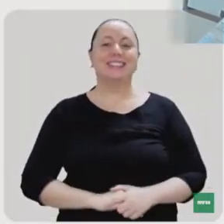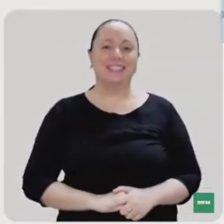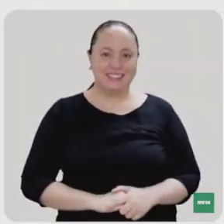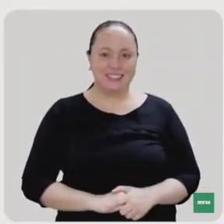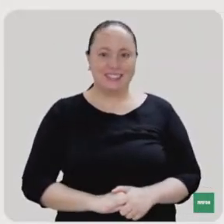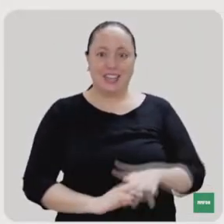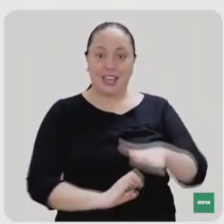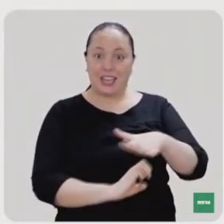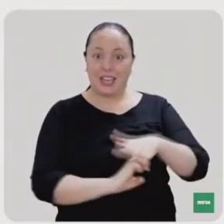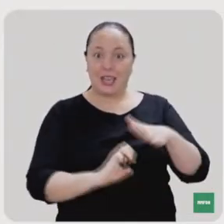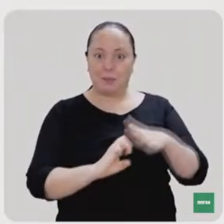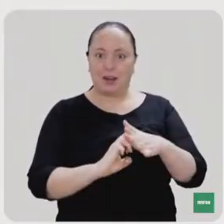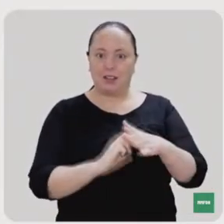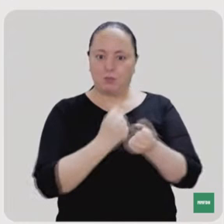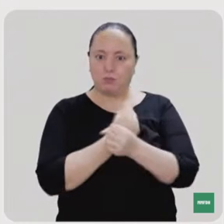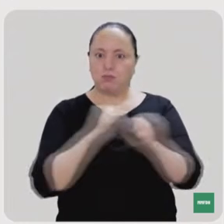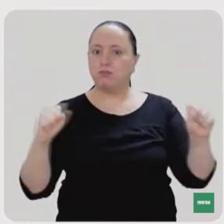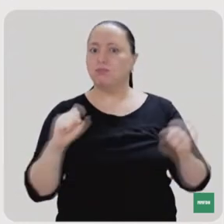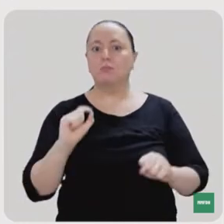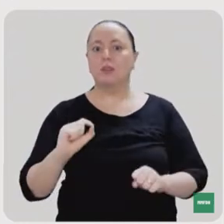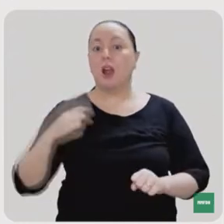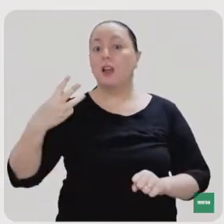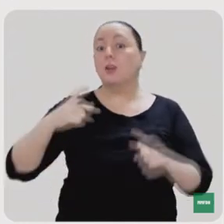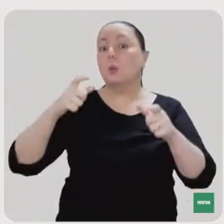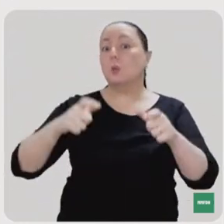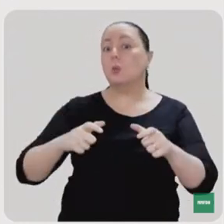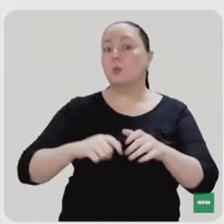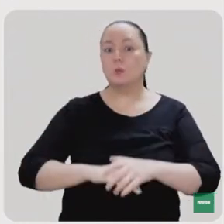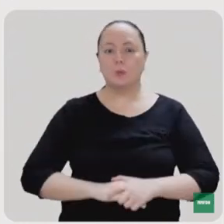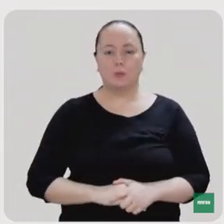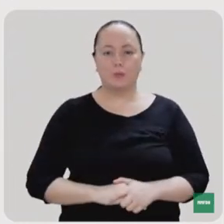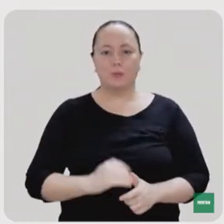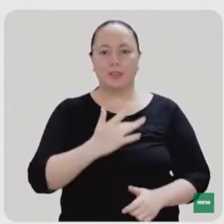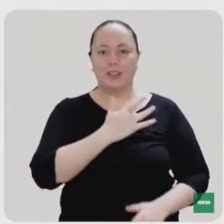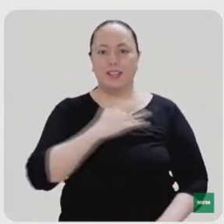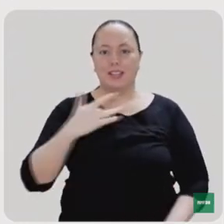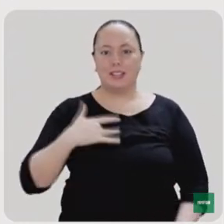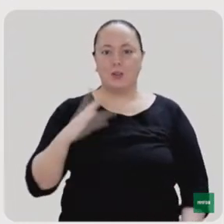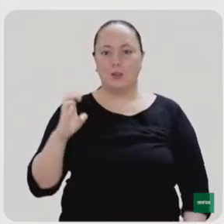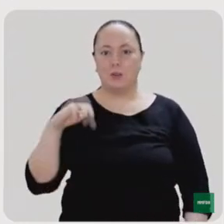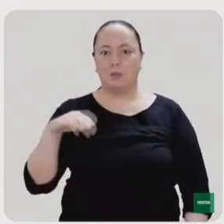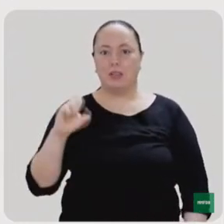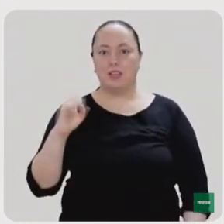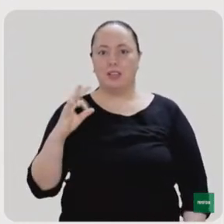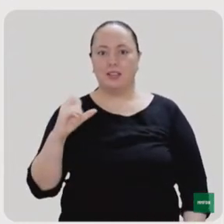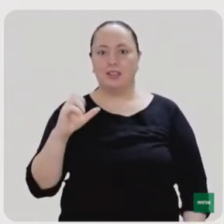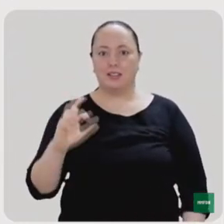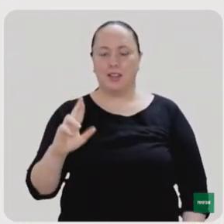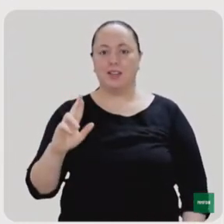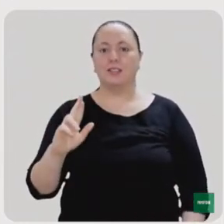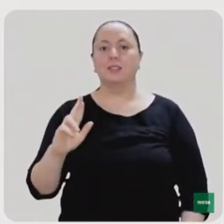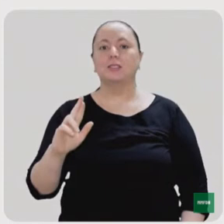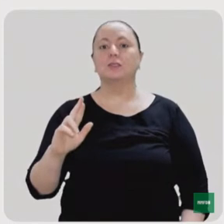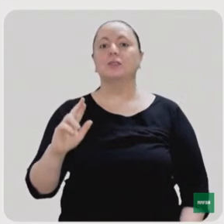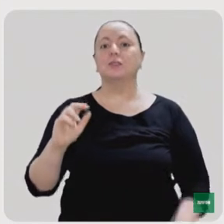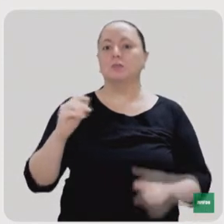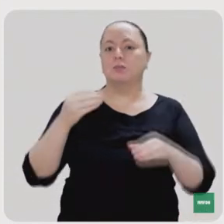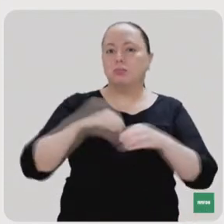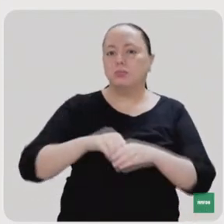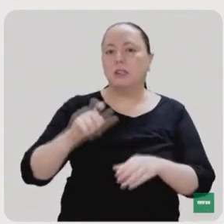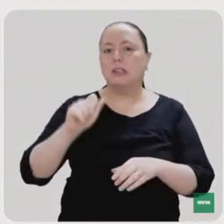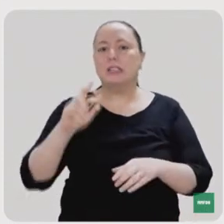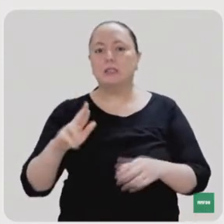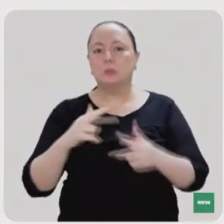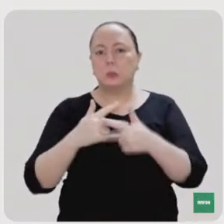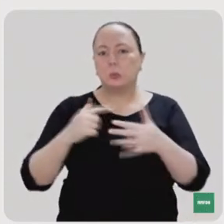humano. Empresa de grande porte, terceiro lugar. Saúde e bem-estar na Tech ou no